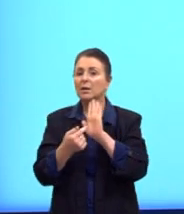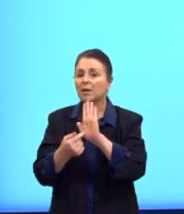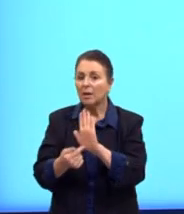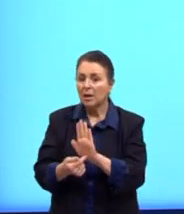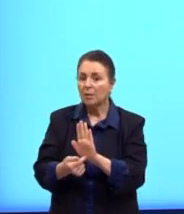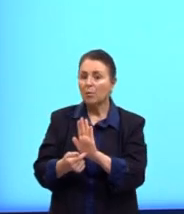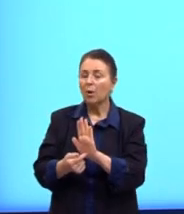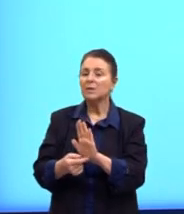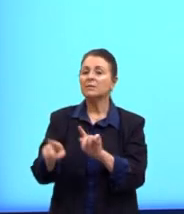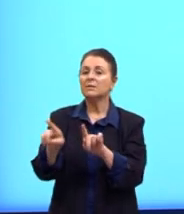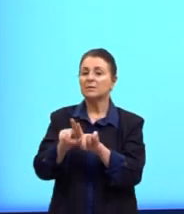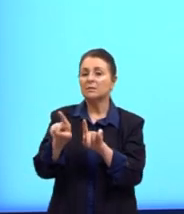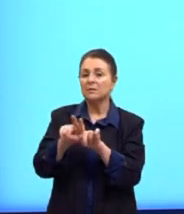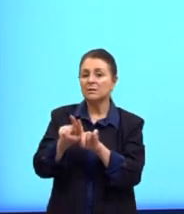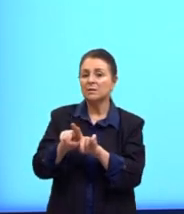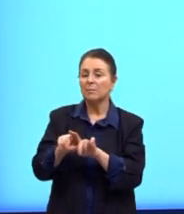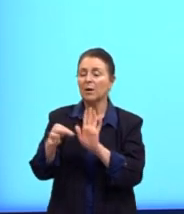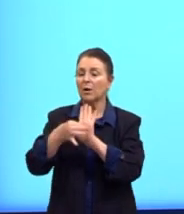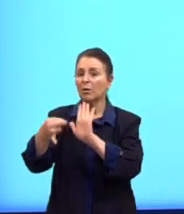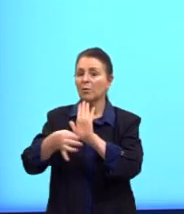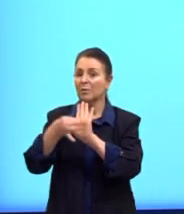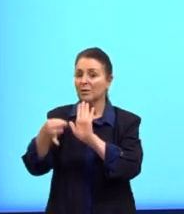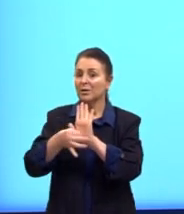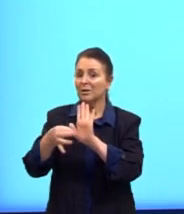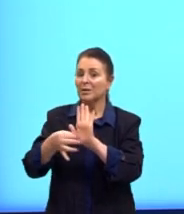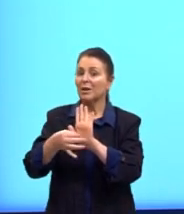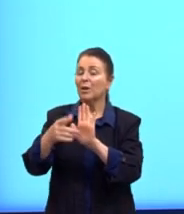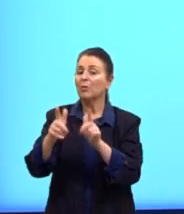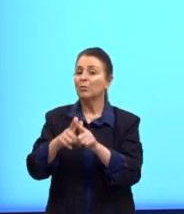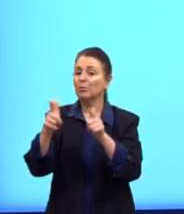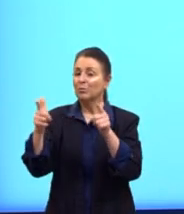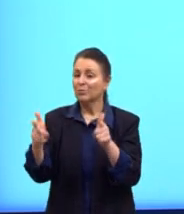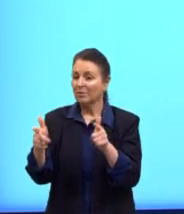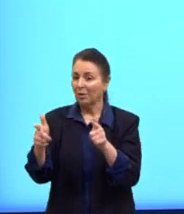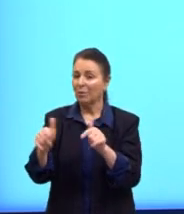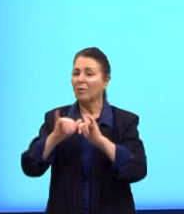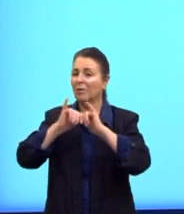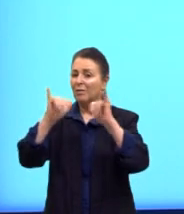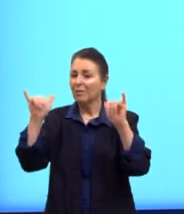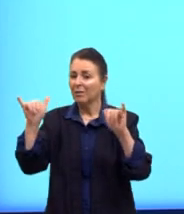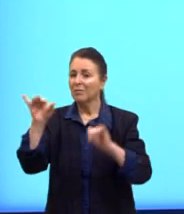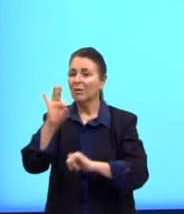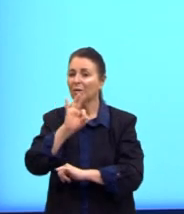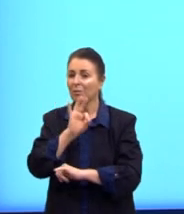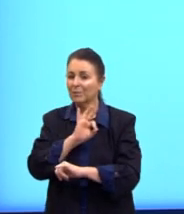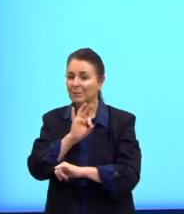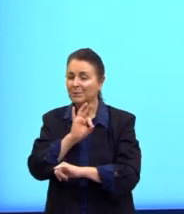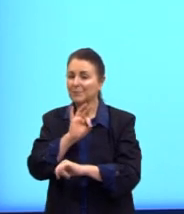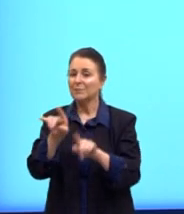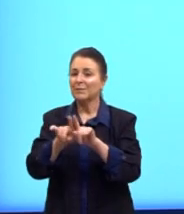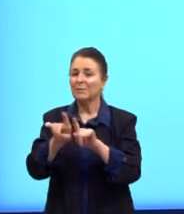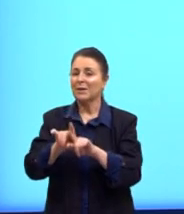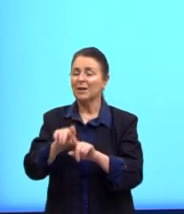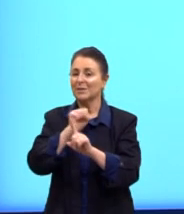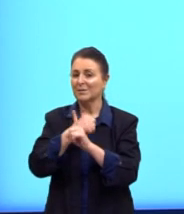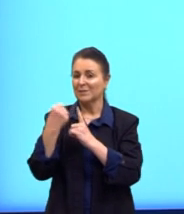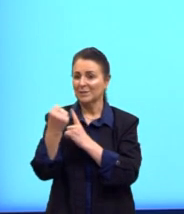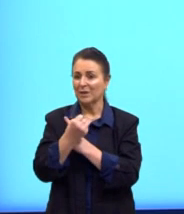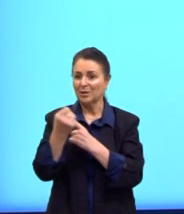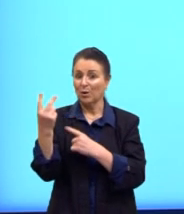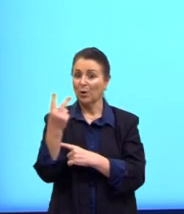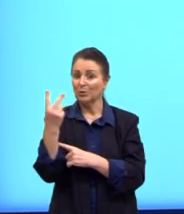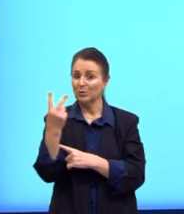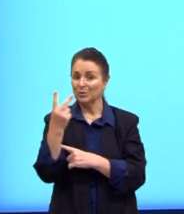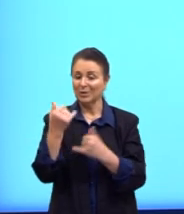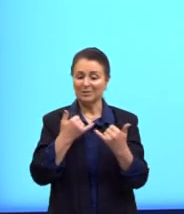o leitor a posição editorial do veículo se utilizando de alertas a polícia e a sociedade olhem esses